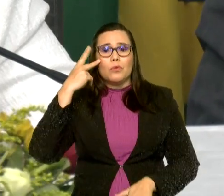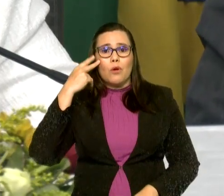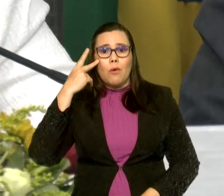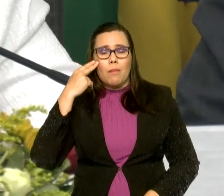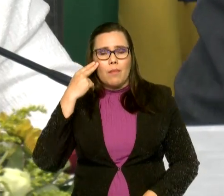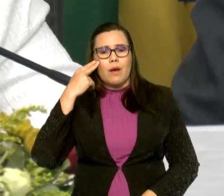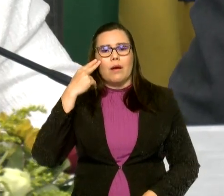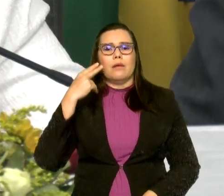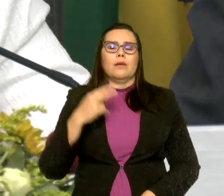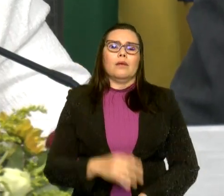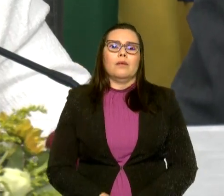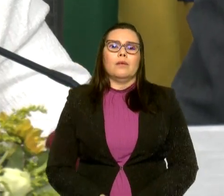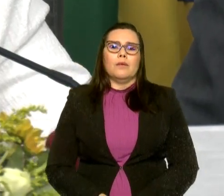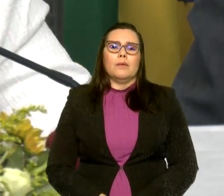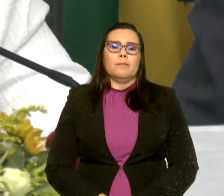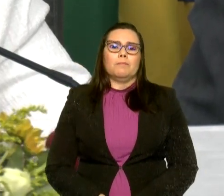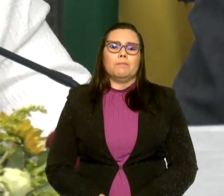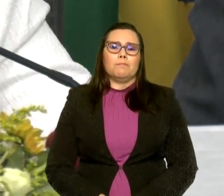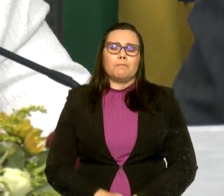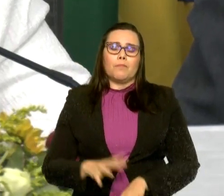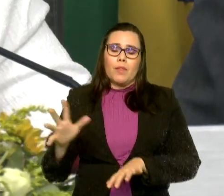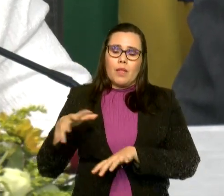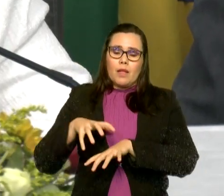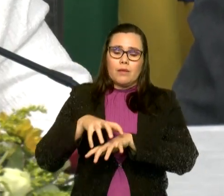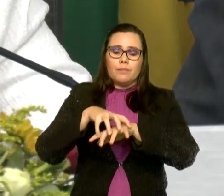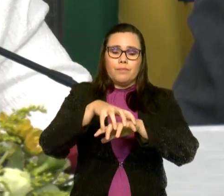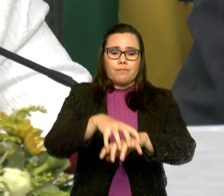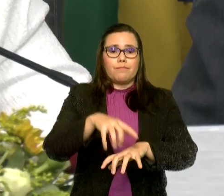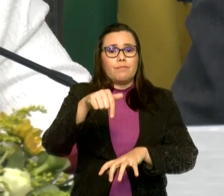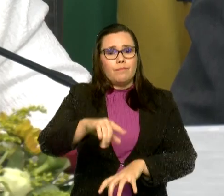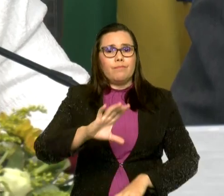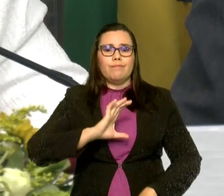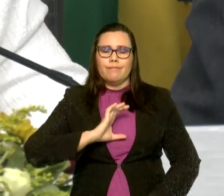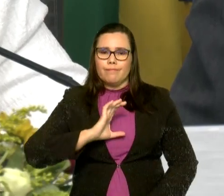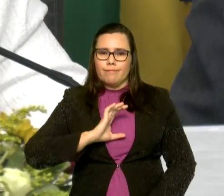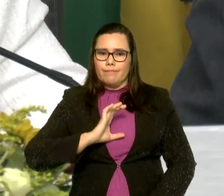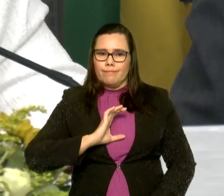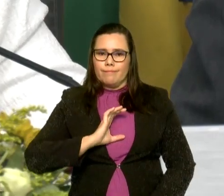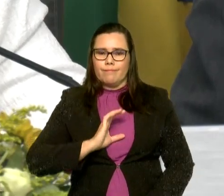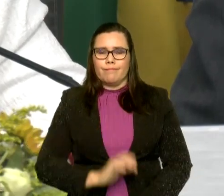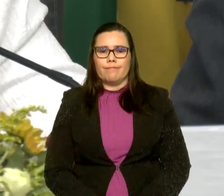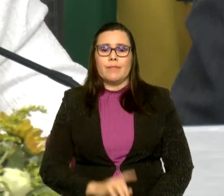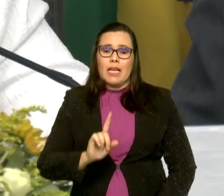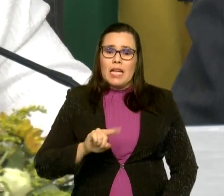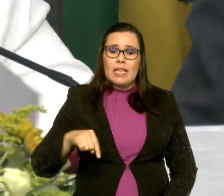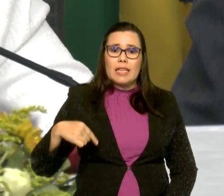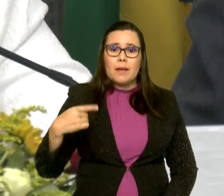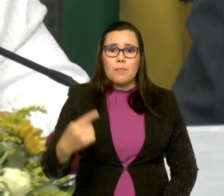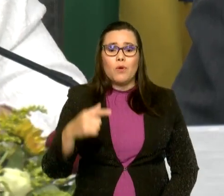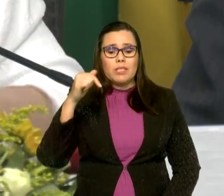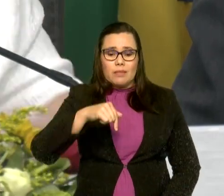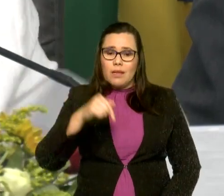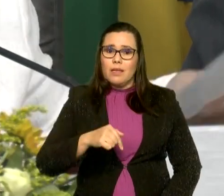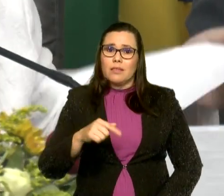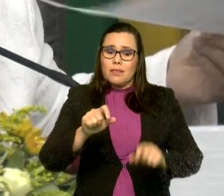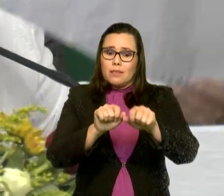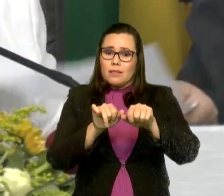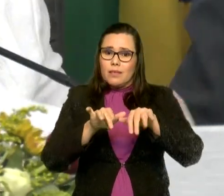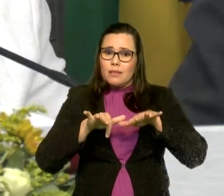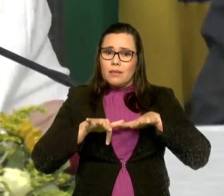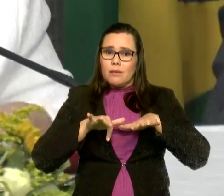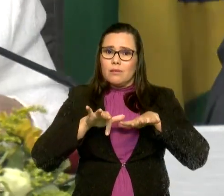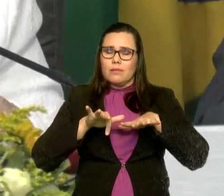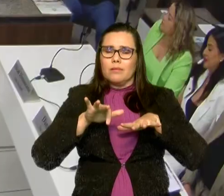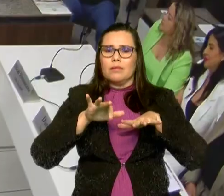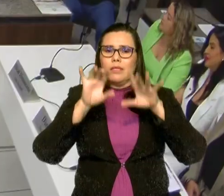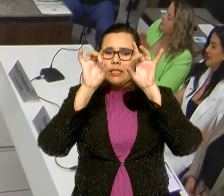Legislativa na cidade de Caxias, a ser realizada logo após esse presente ato. Muito obrigada.